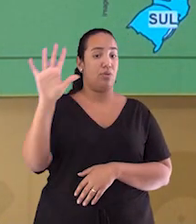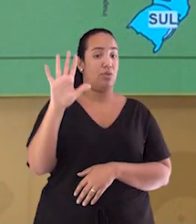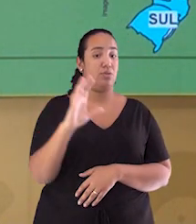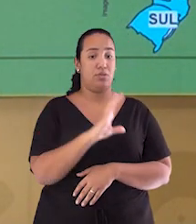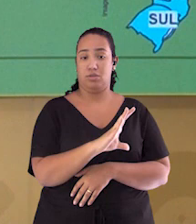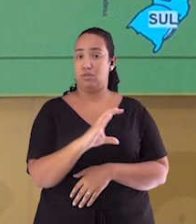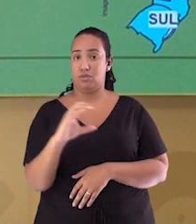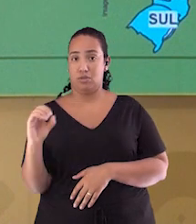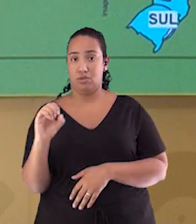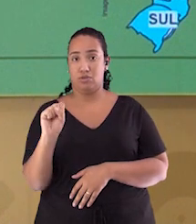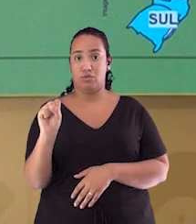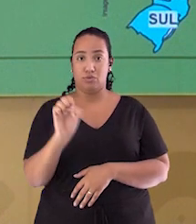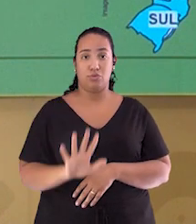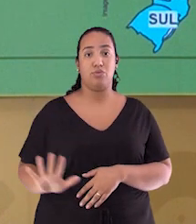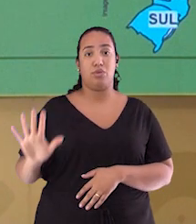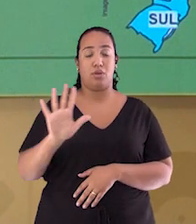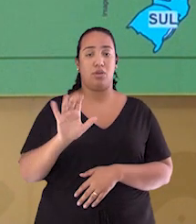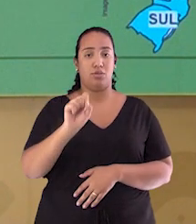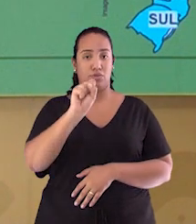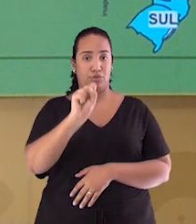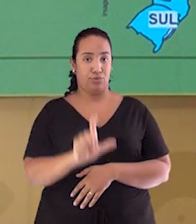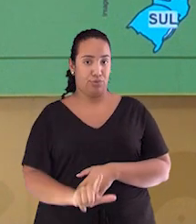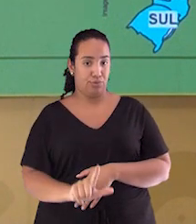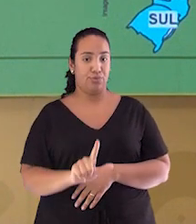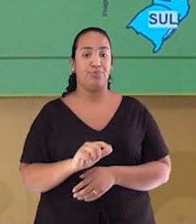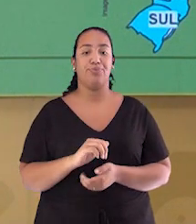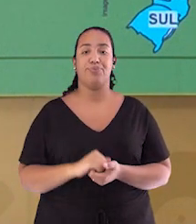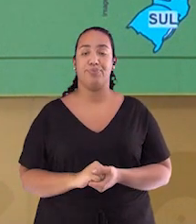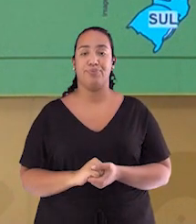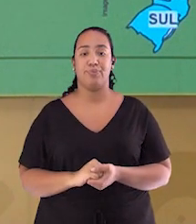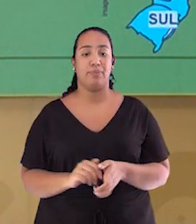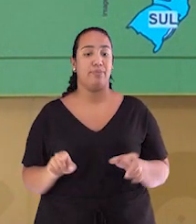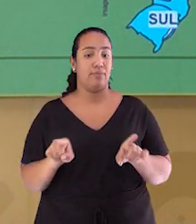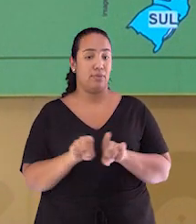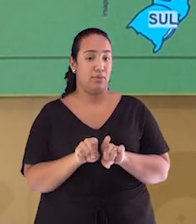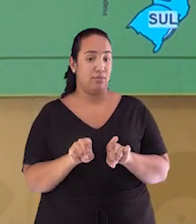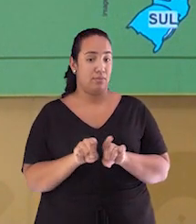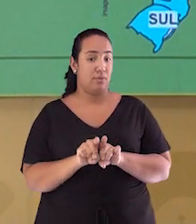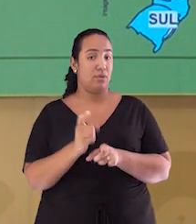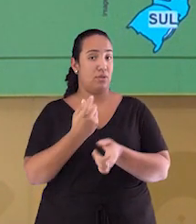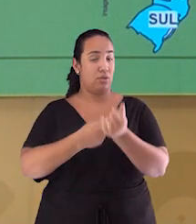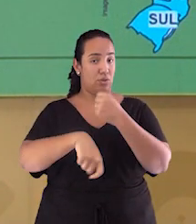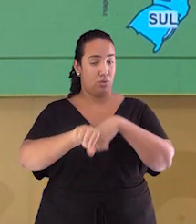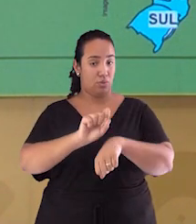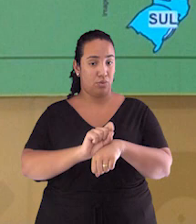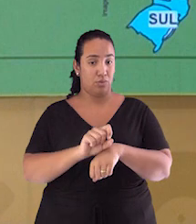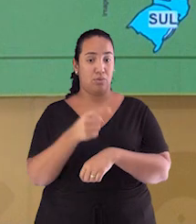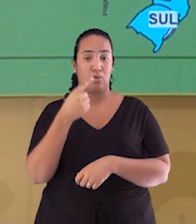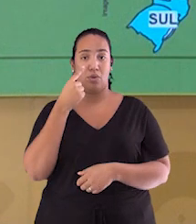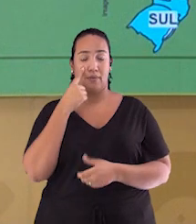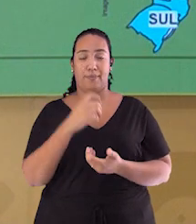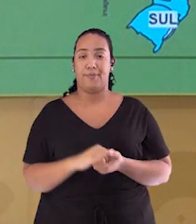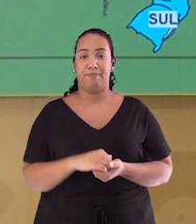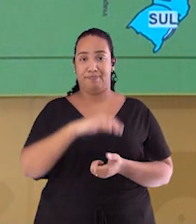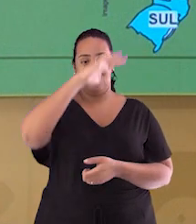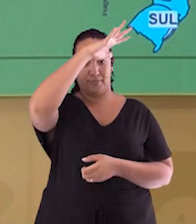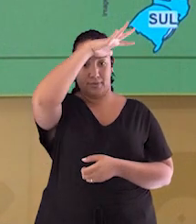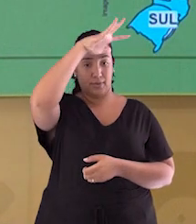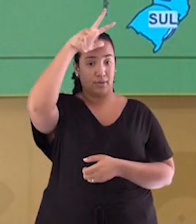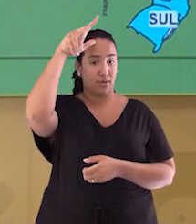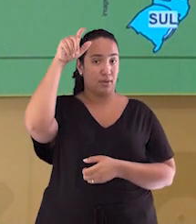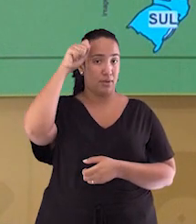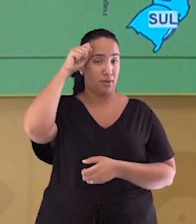Nordeste, Centro-Oeste, Sudeste e Sul. E a forma de divisão geoeconômica, que divide o Brasil